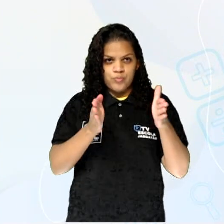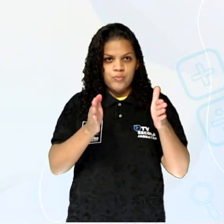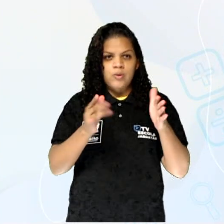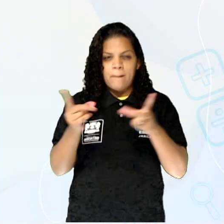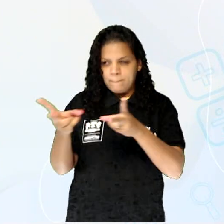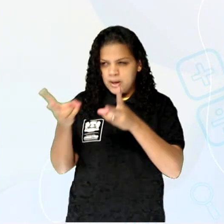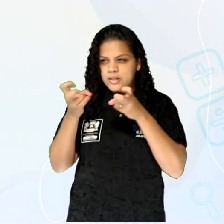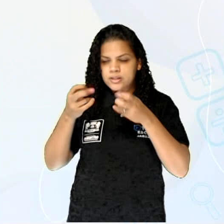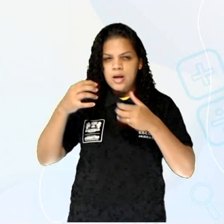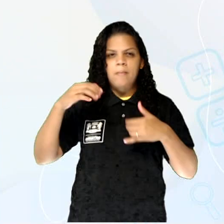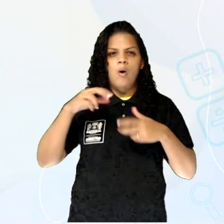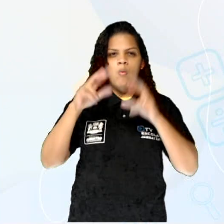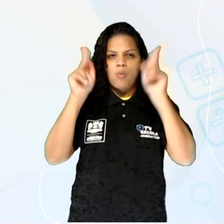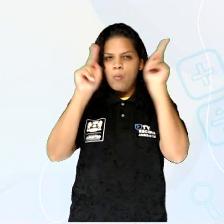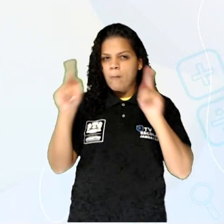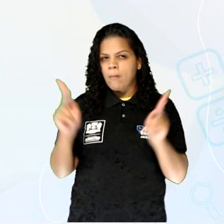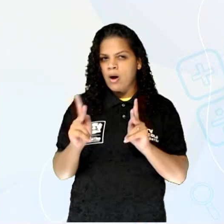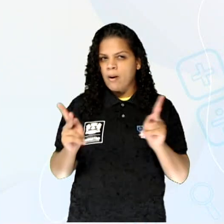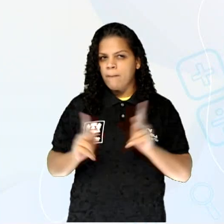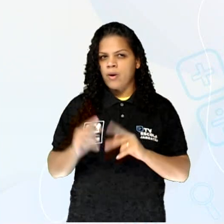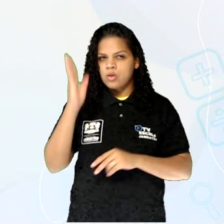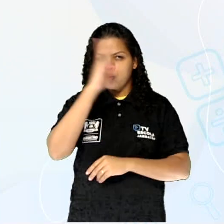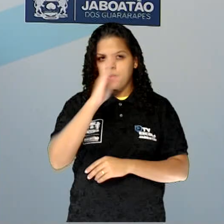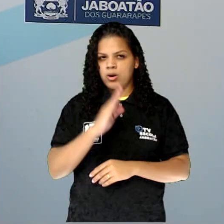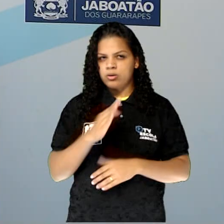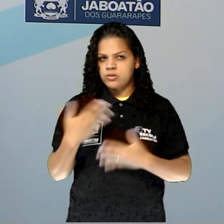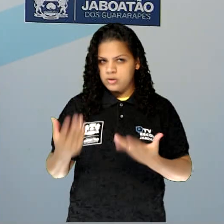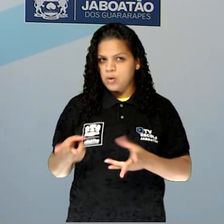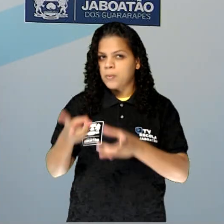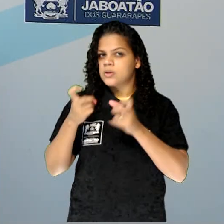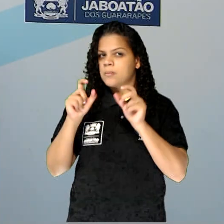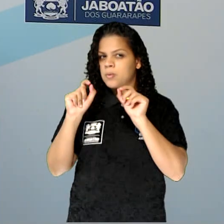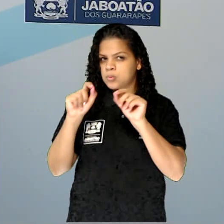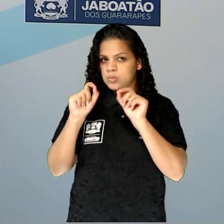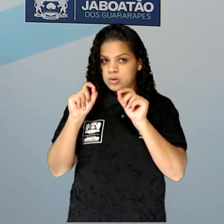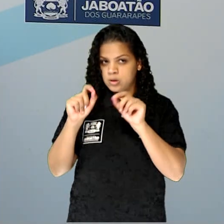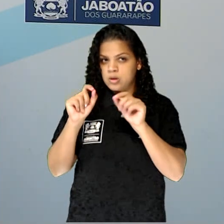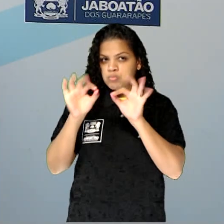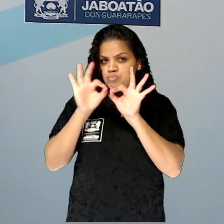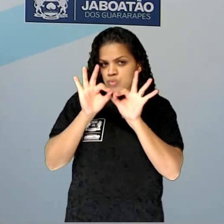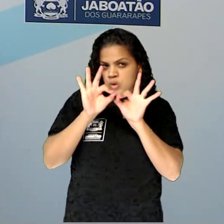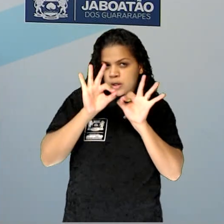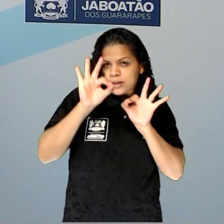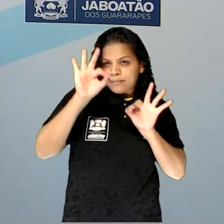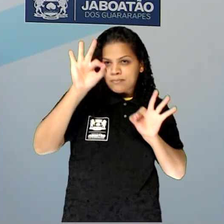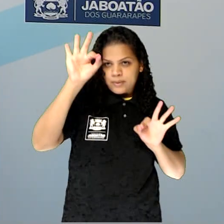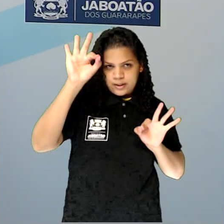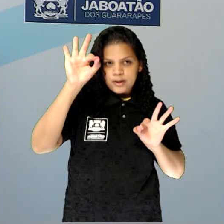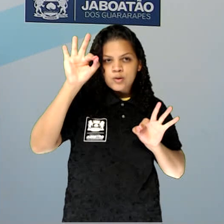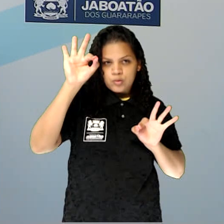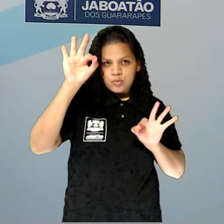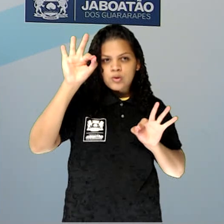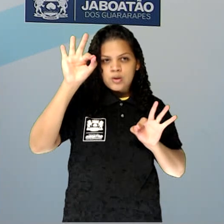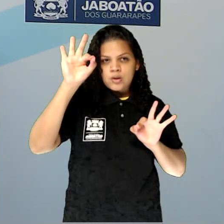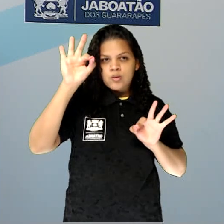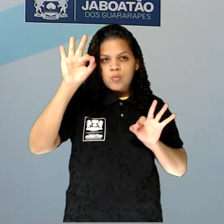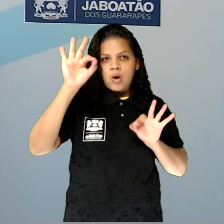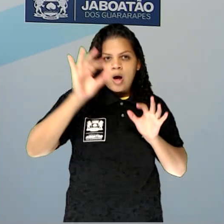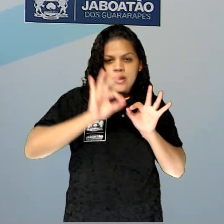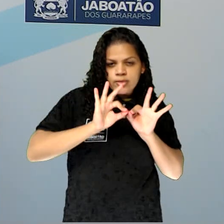do Brasil da região Sudeste nós temos um segmento de reta indicando a distância entre duas cidades